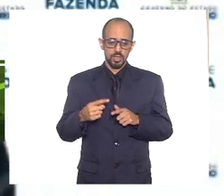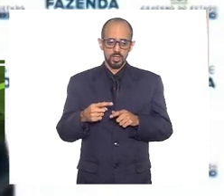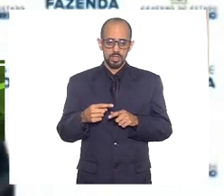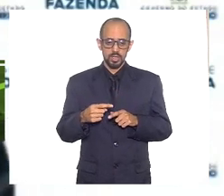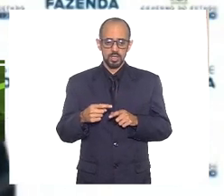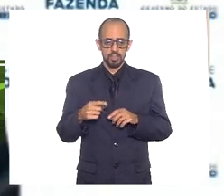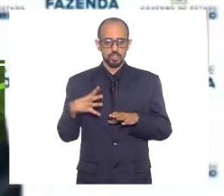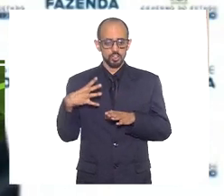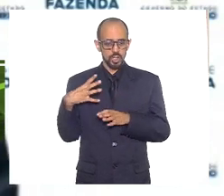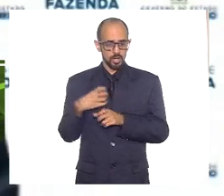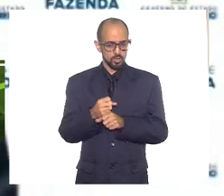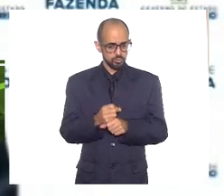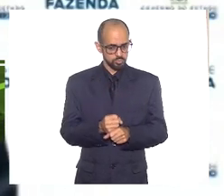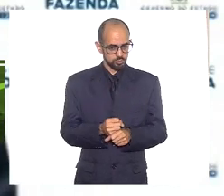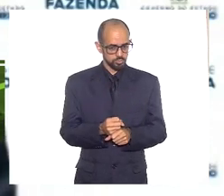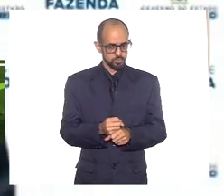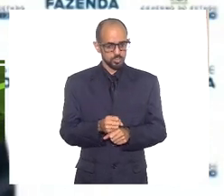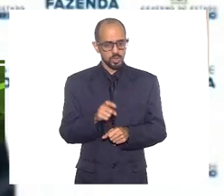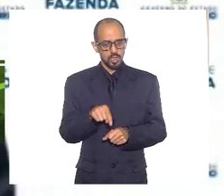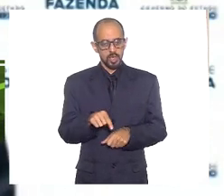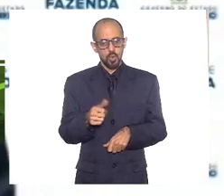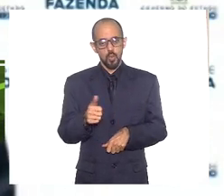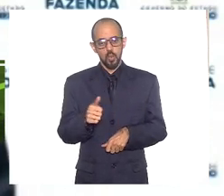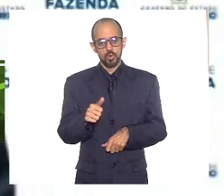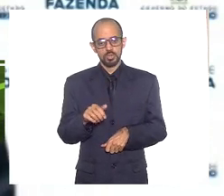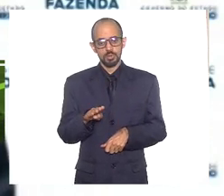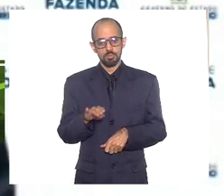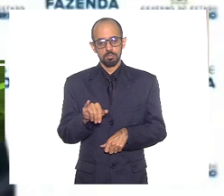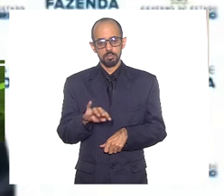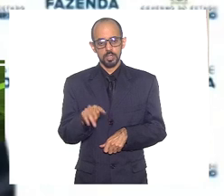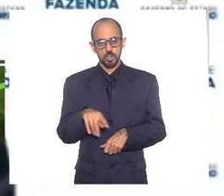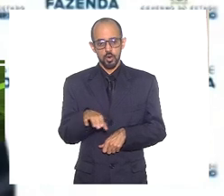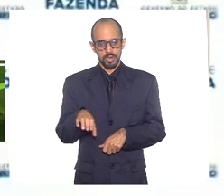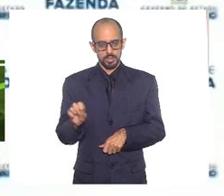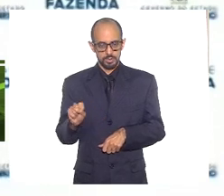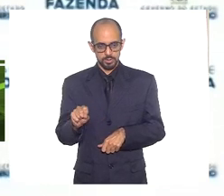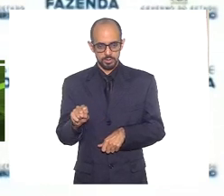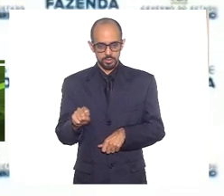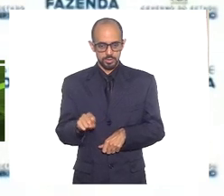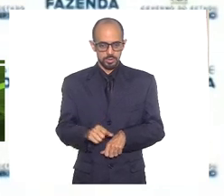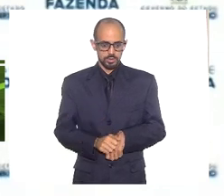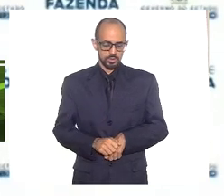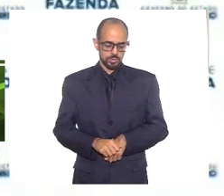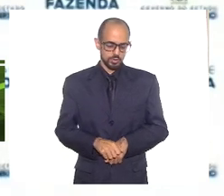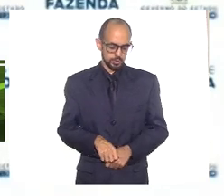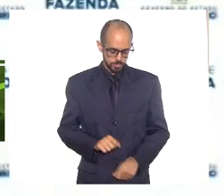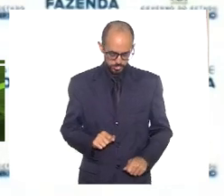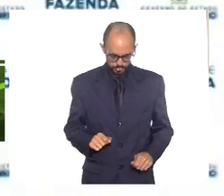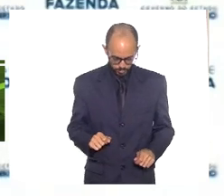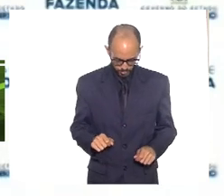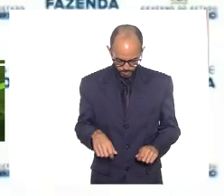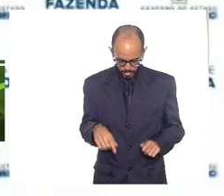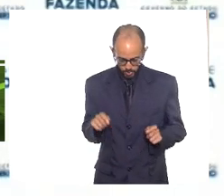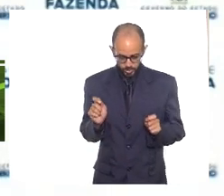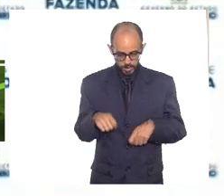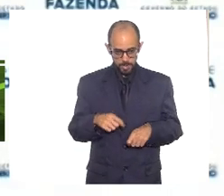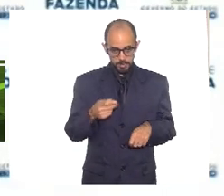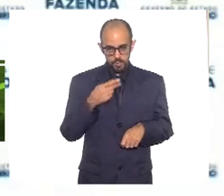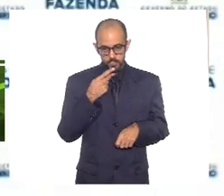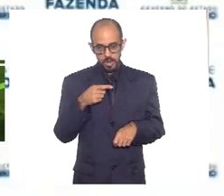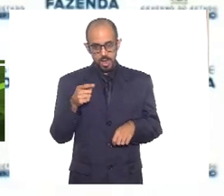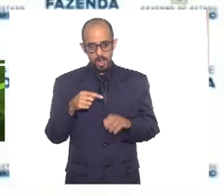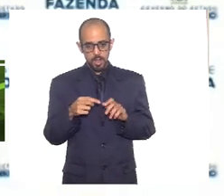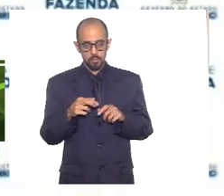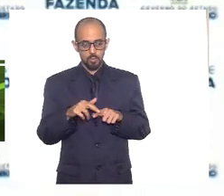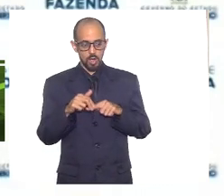na contabilidade são 11,51 bi, que é o que a gente posta aí do relatório. Mas